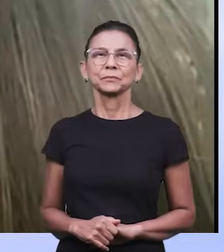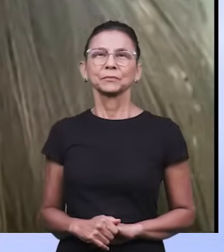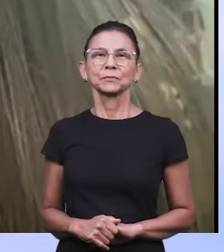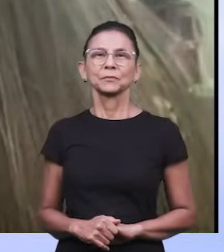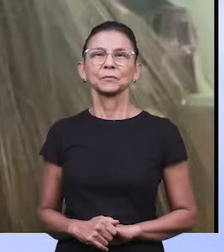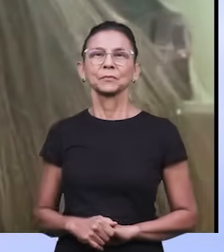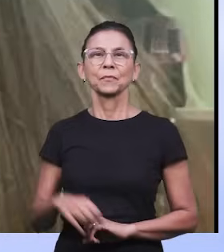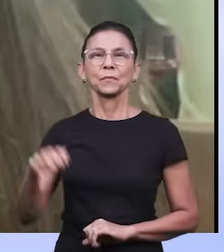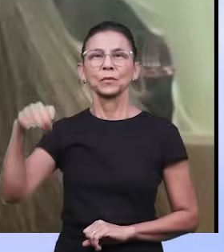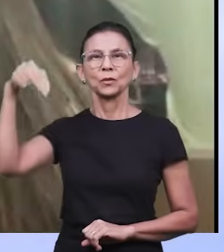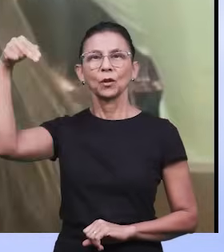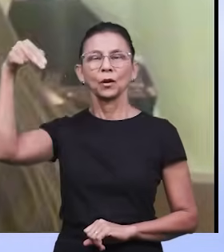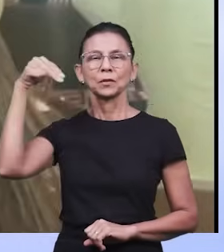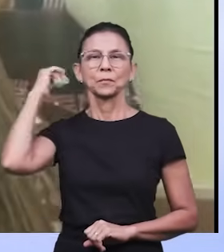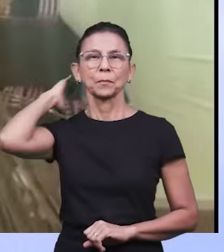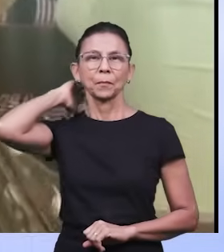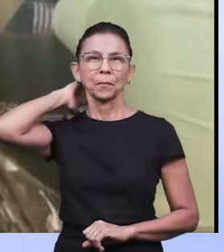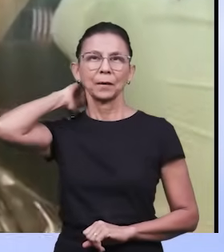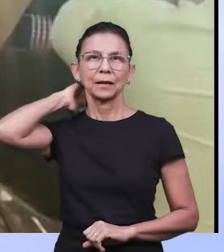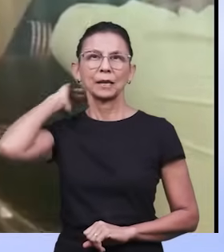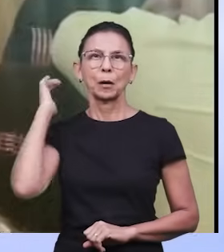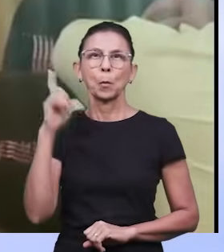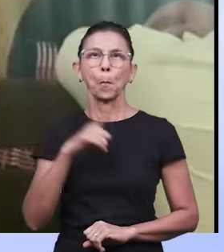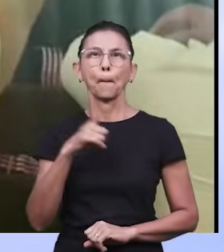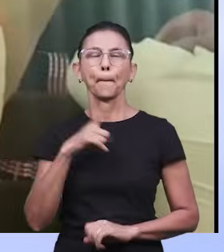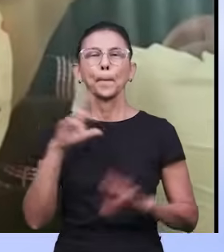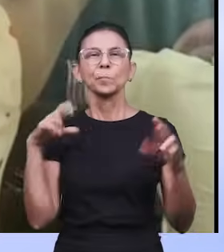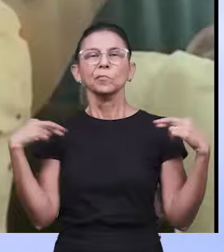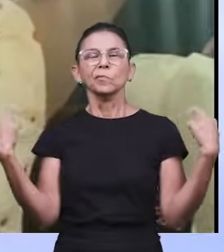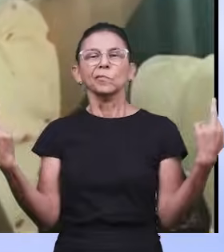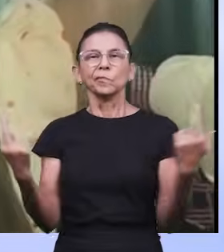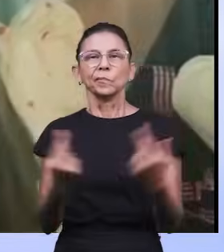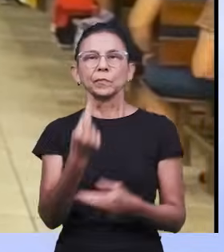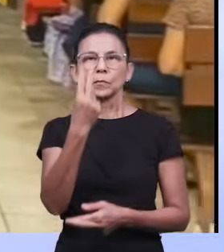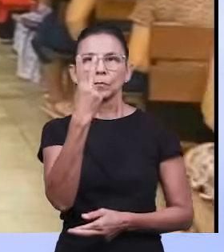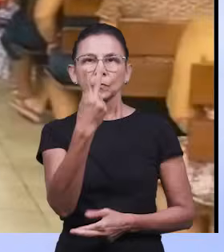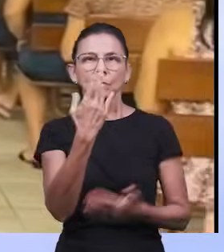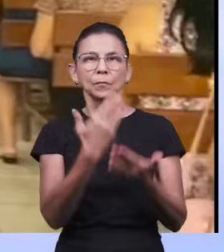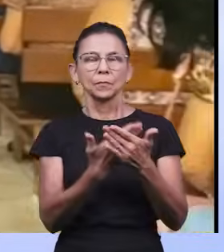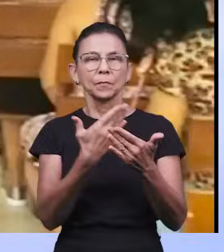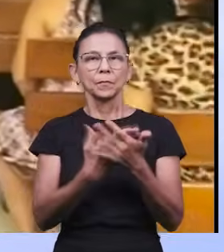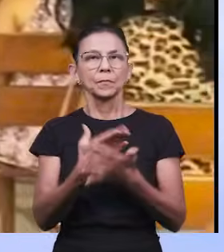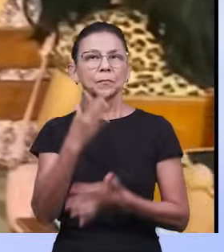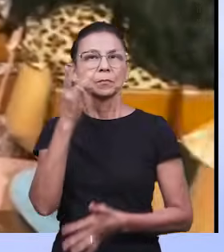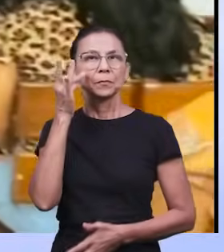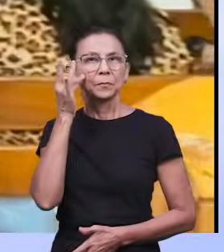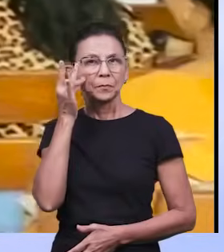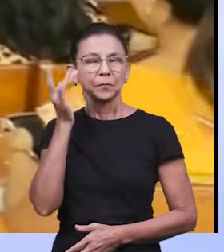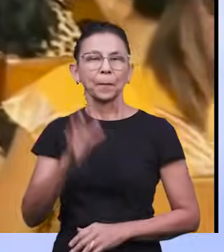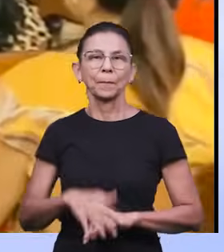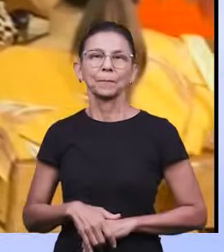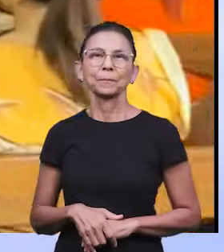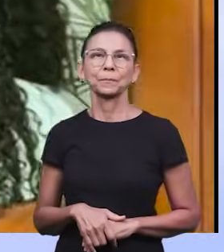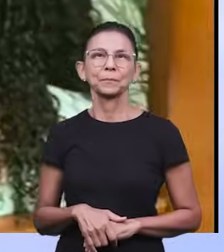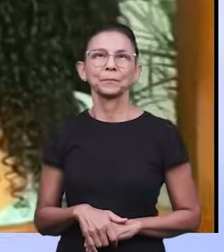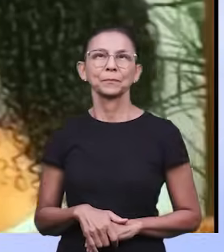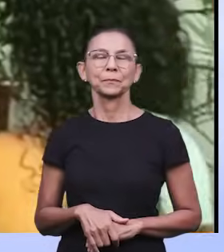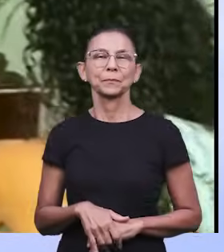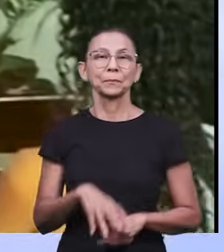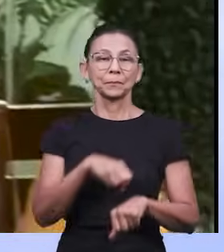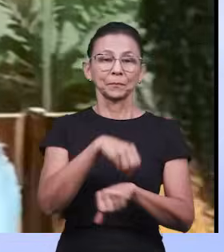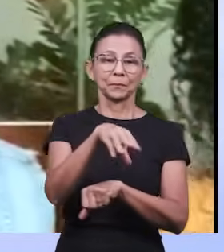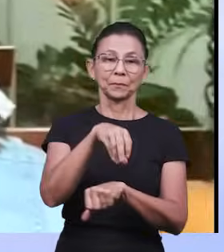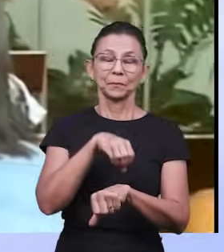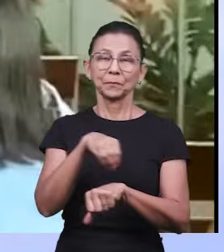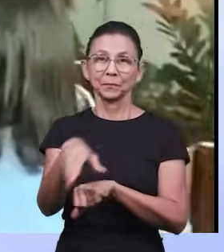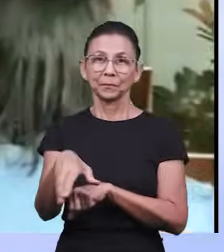Pará Norte, onde os irmãos se reuniram em duas aulas presenciais com transmissão para as demais igrejas que fazem parte da